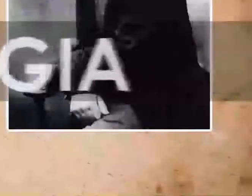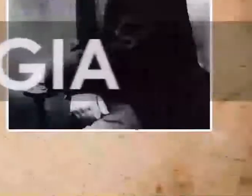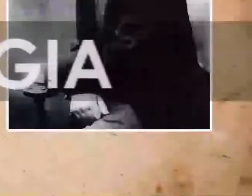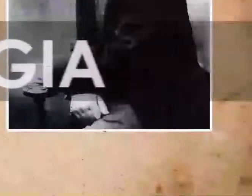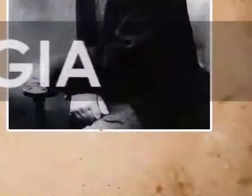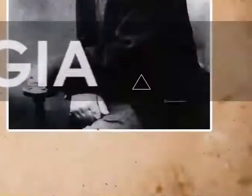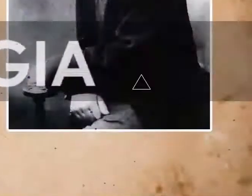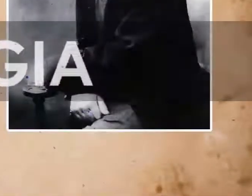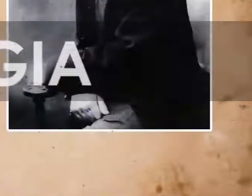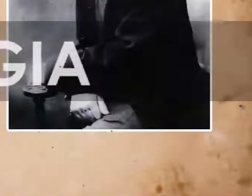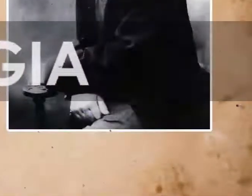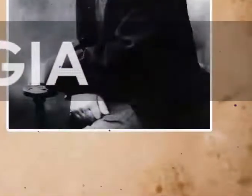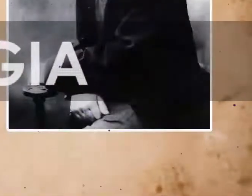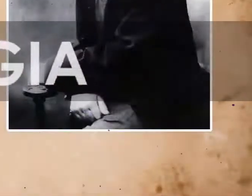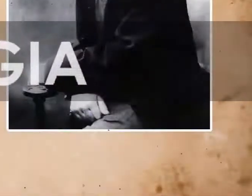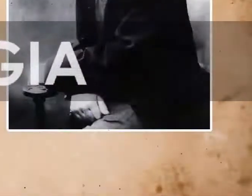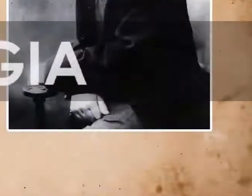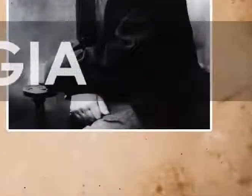aí